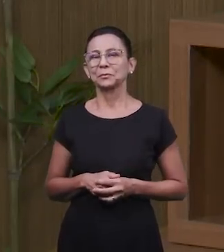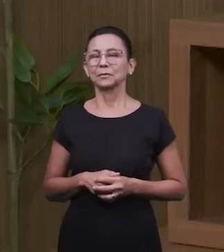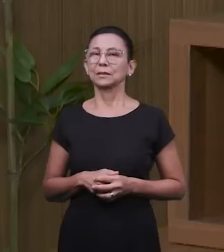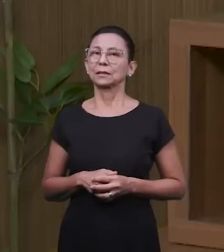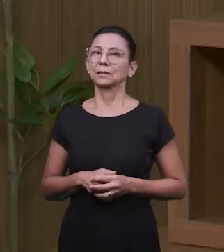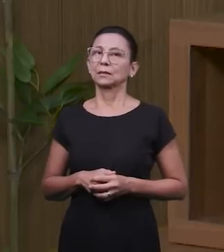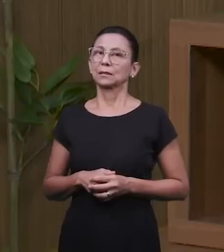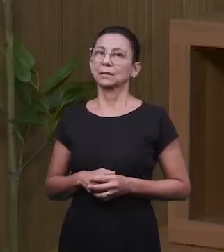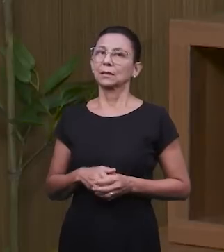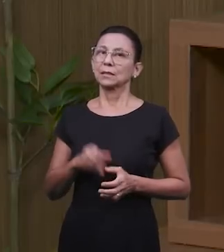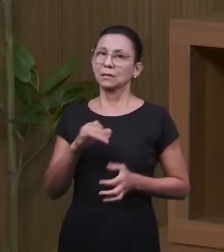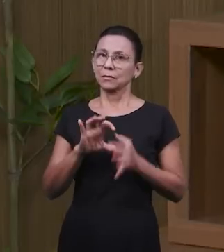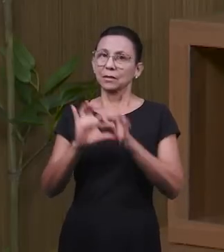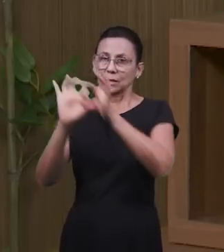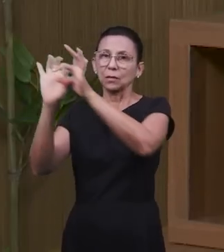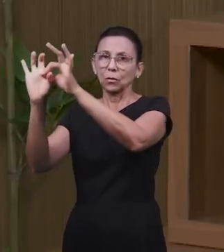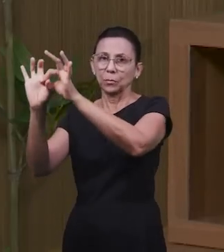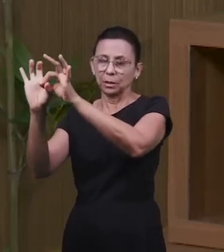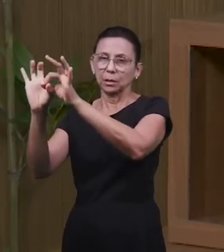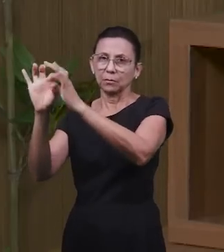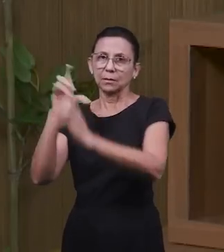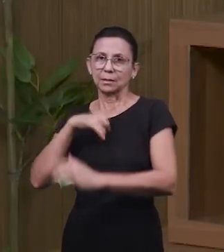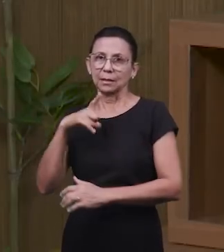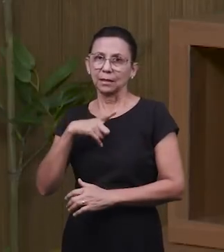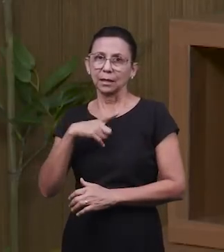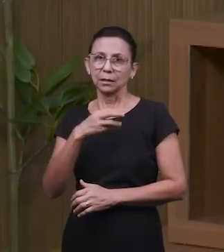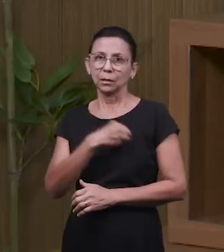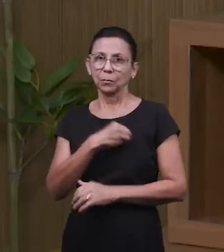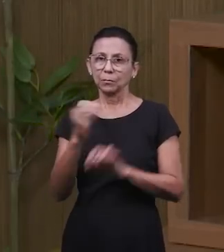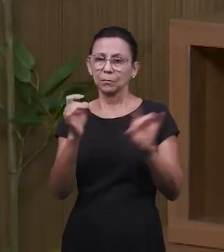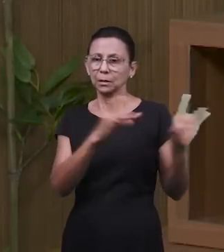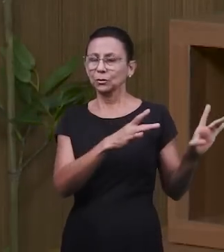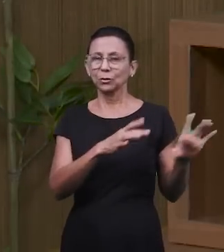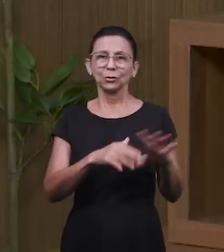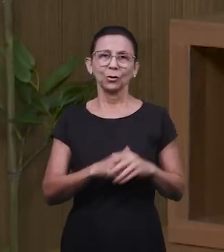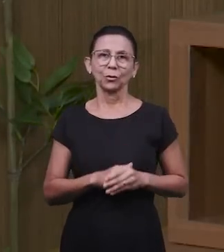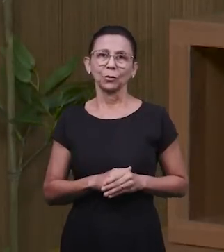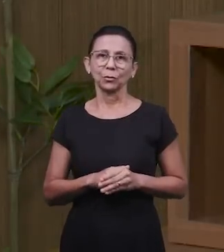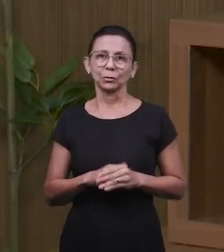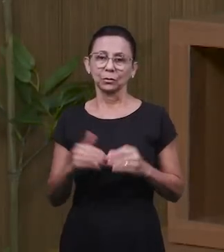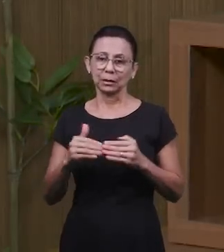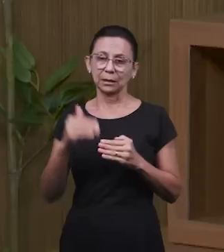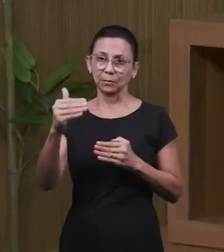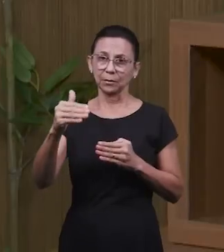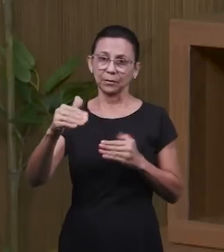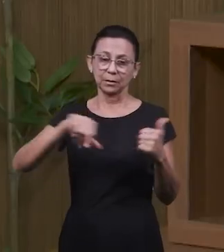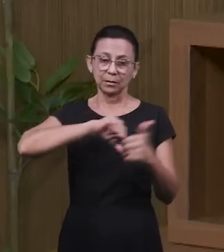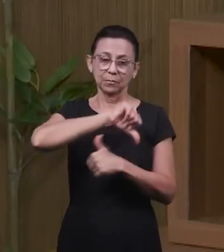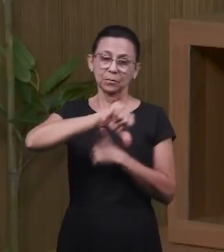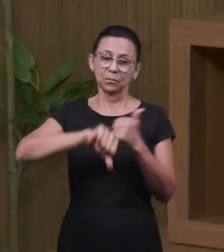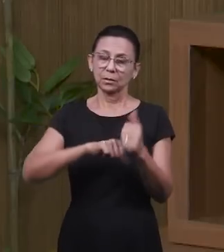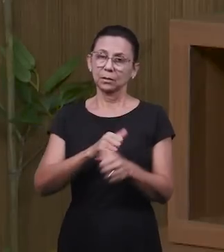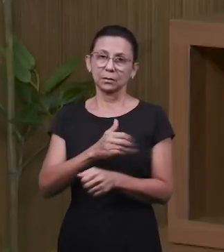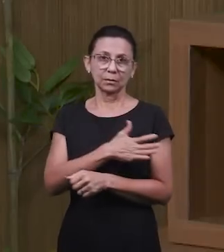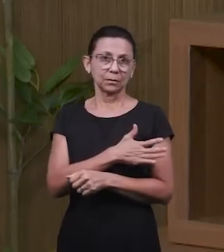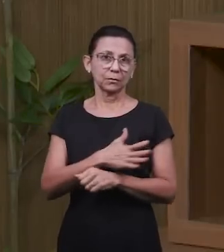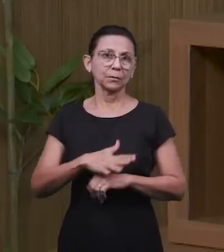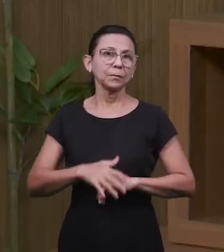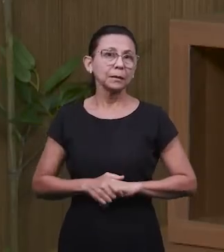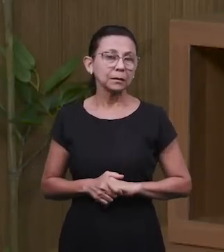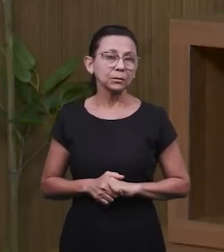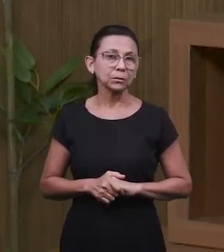Se você tem comunhão com Ele, você deixou o pecado para trás, você é nova criatura, porque é salvação. A